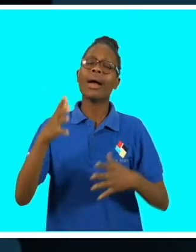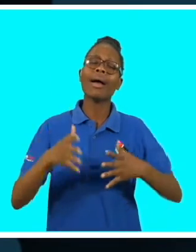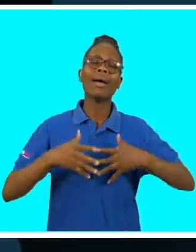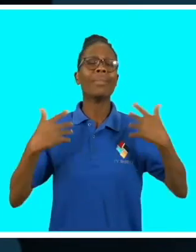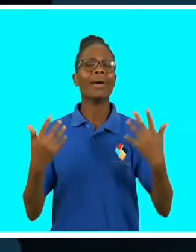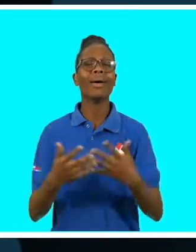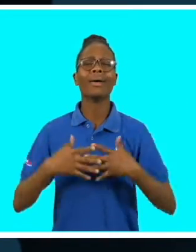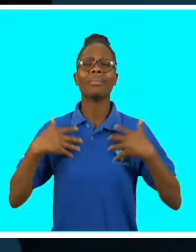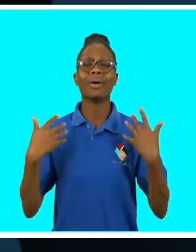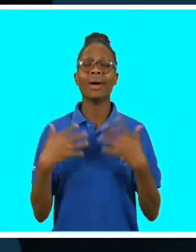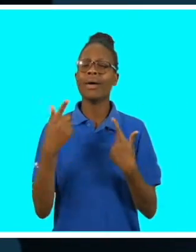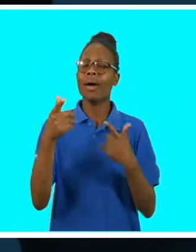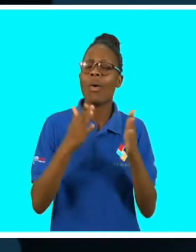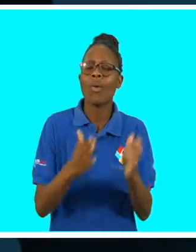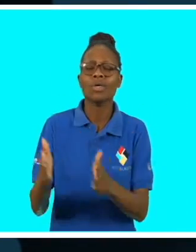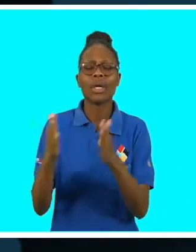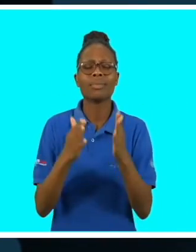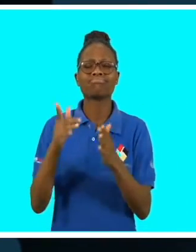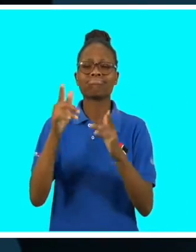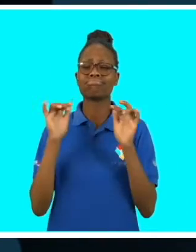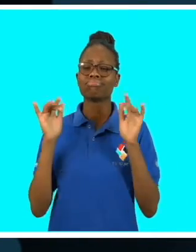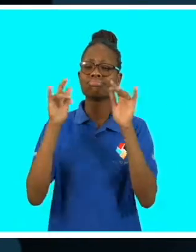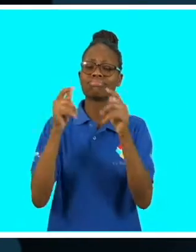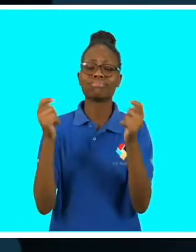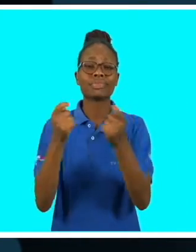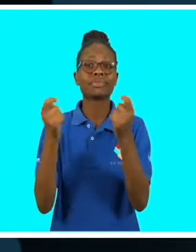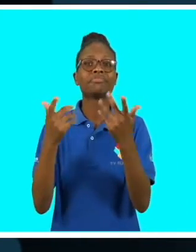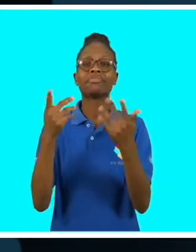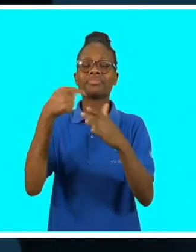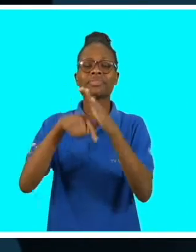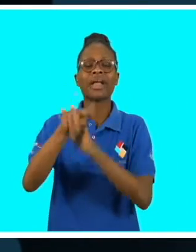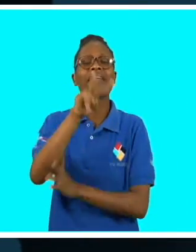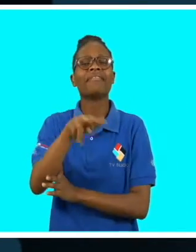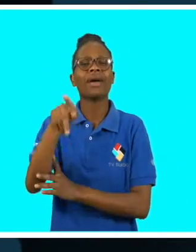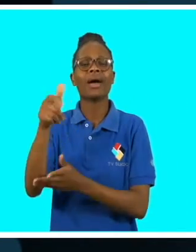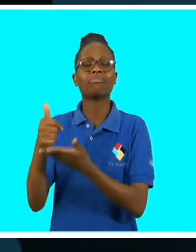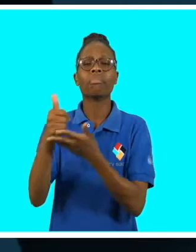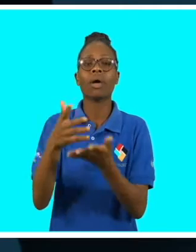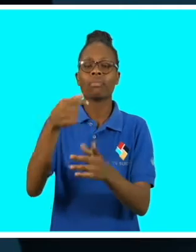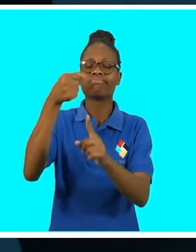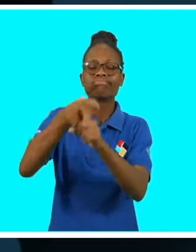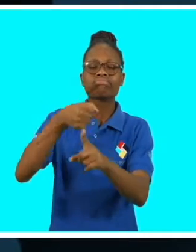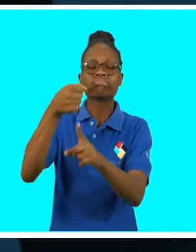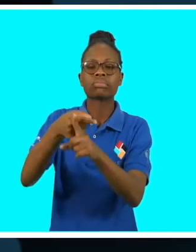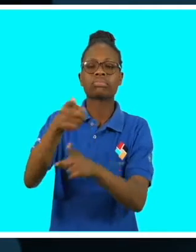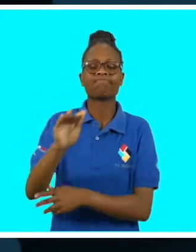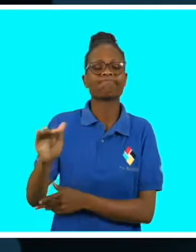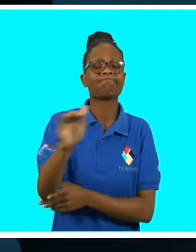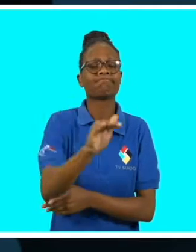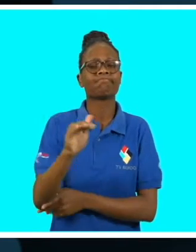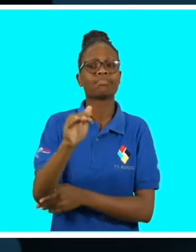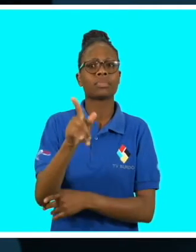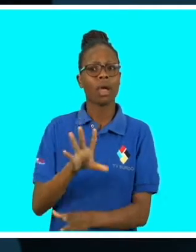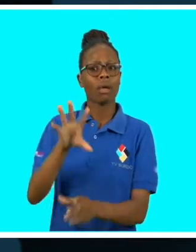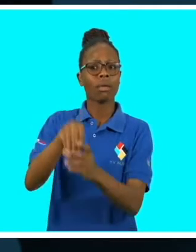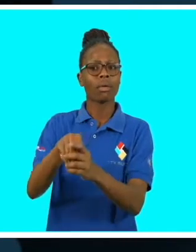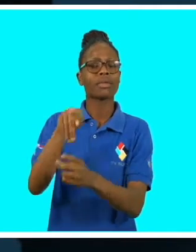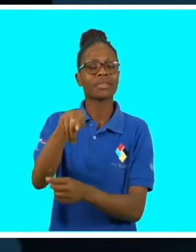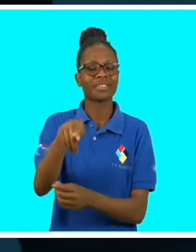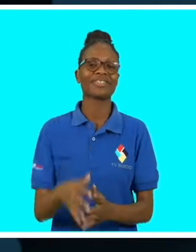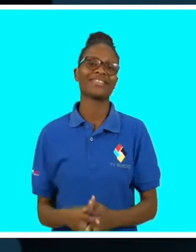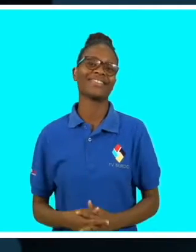e a cooperativa Luana Semeia Sorrisos, organizadores deste evento, esta visita vai ajudar a lutar por uma sociedade